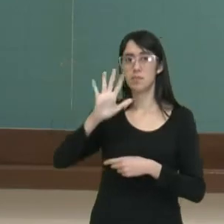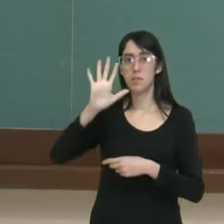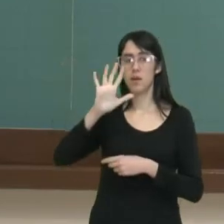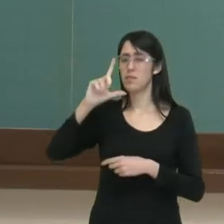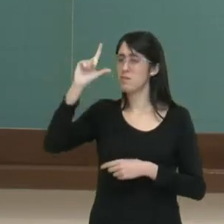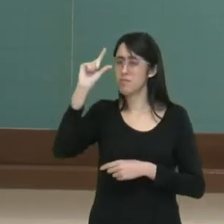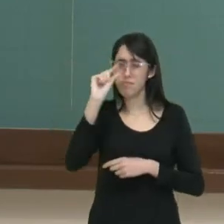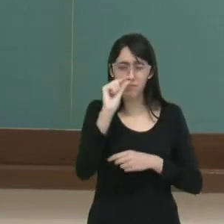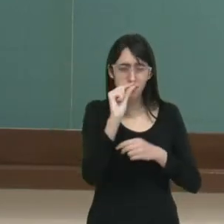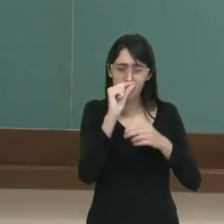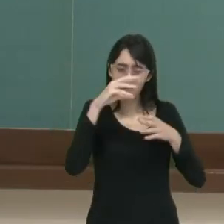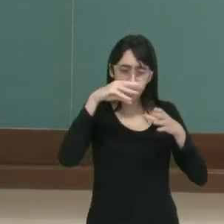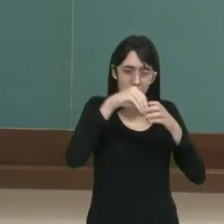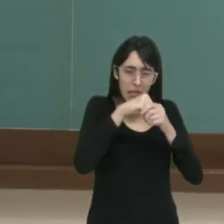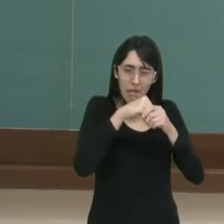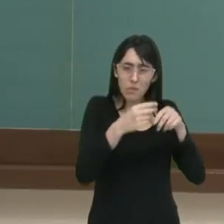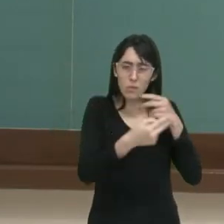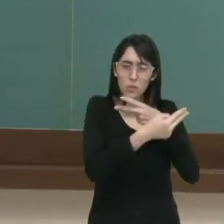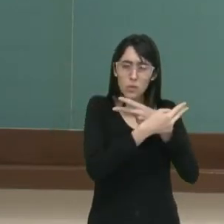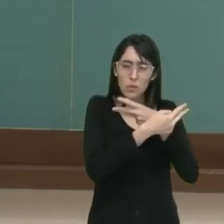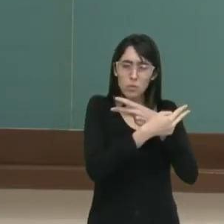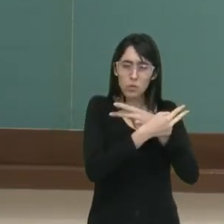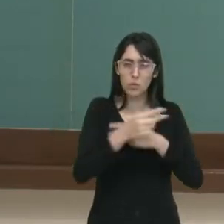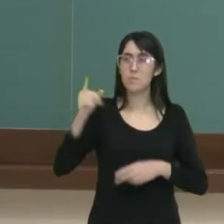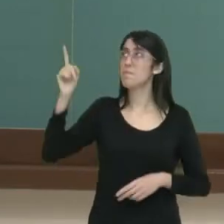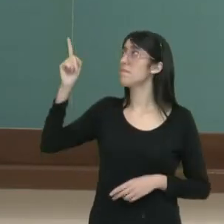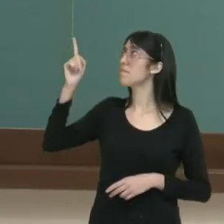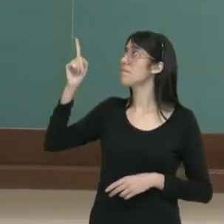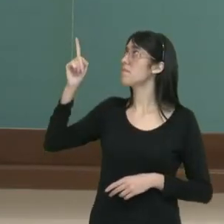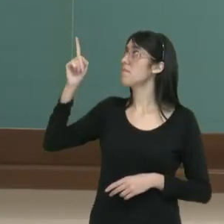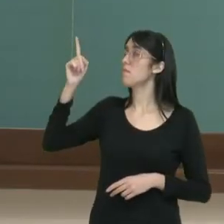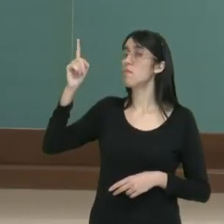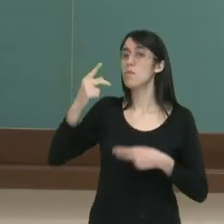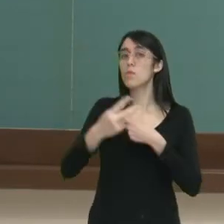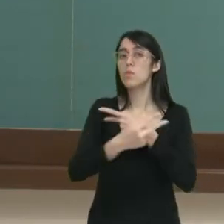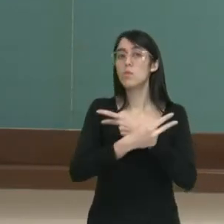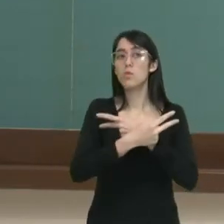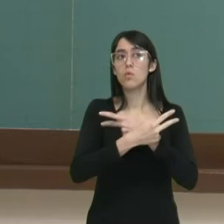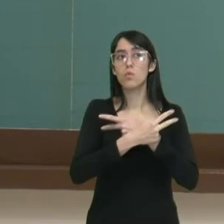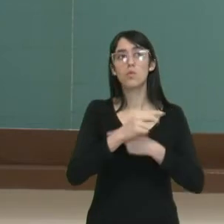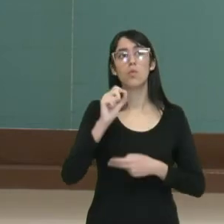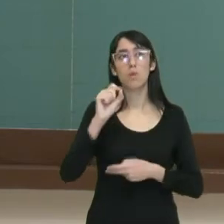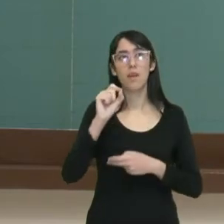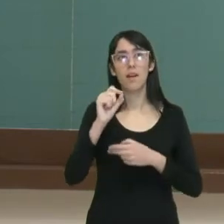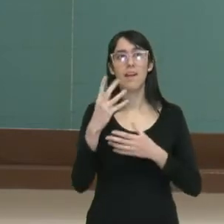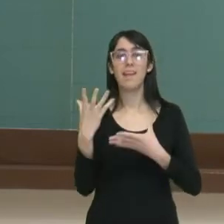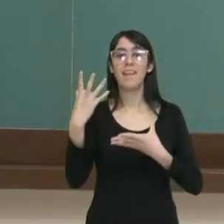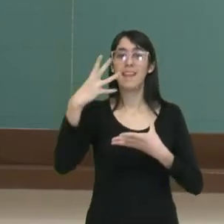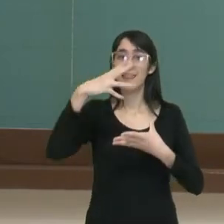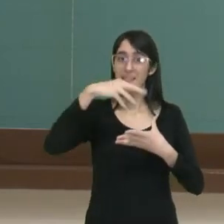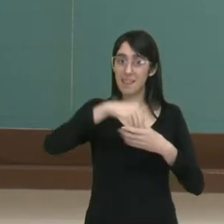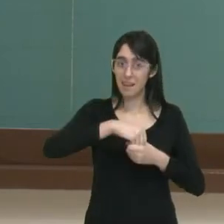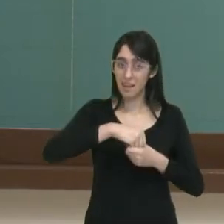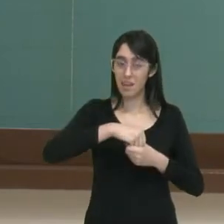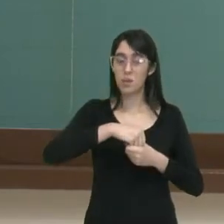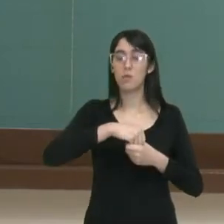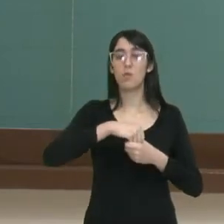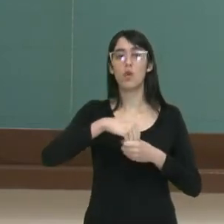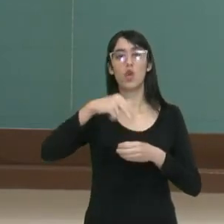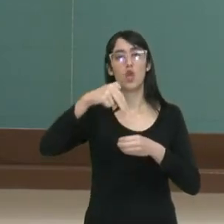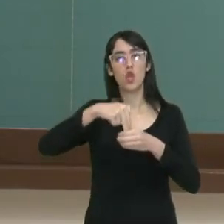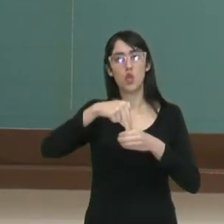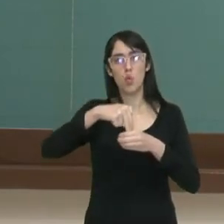pedacinho desse cromossomo. Este cromossomo está dentro